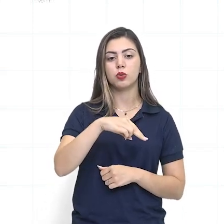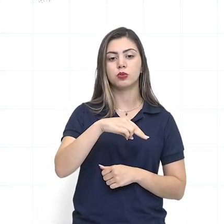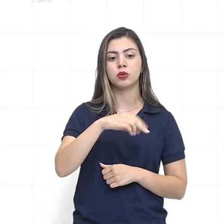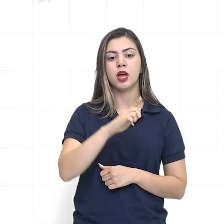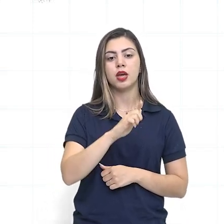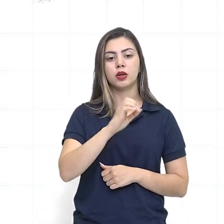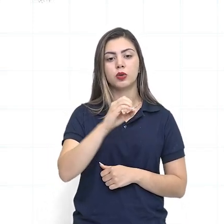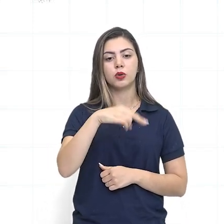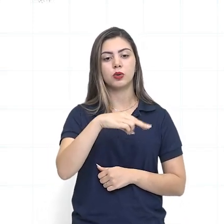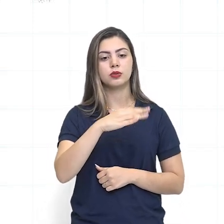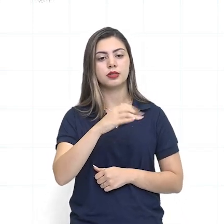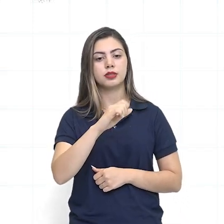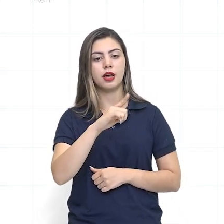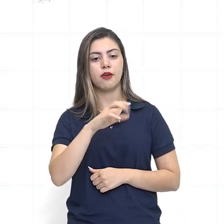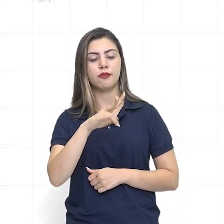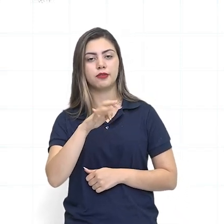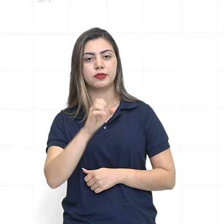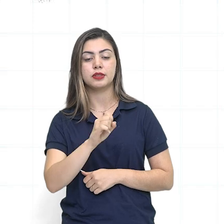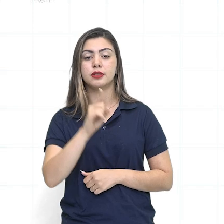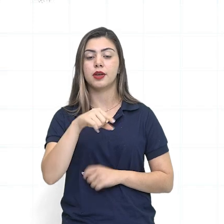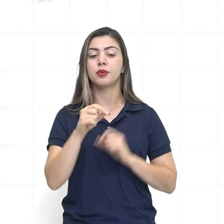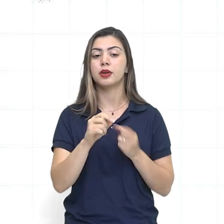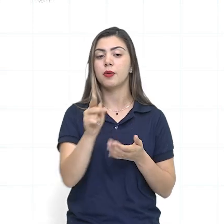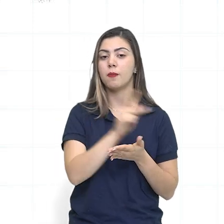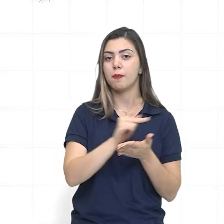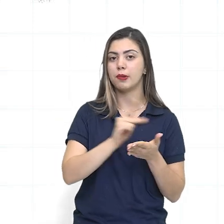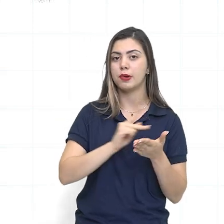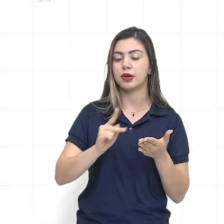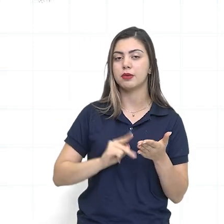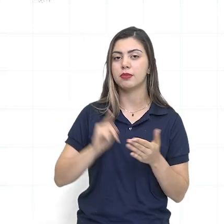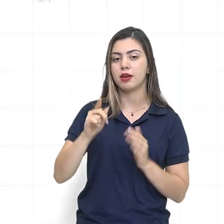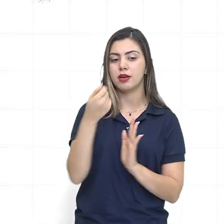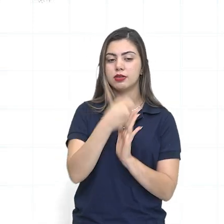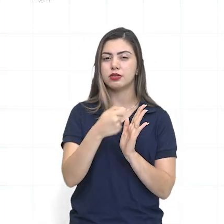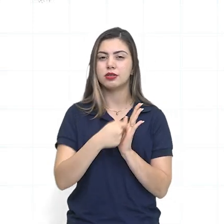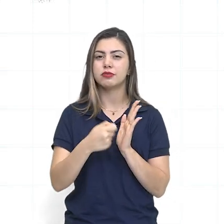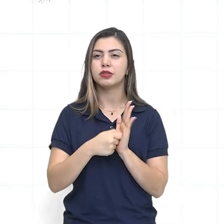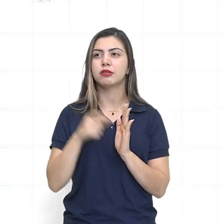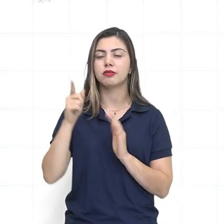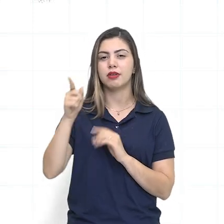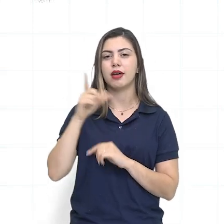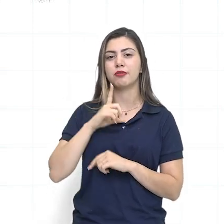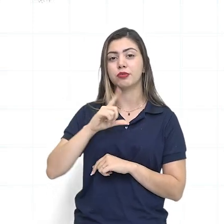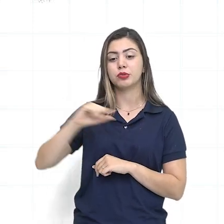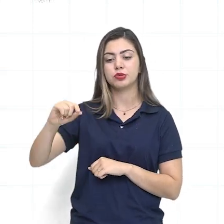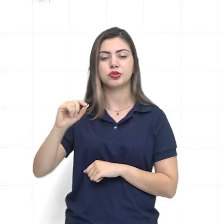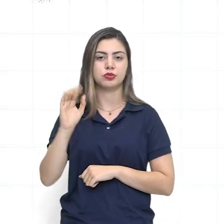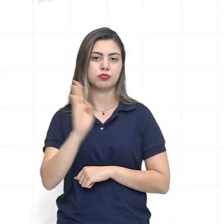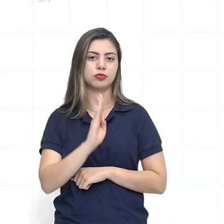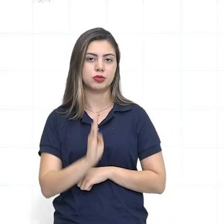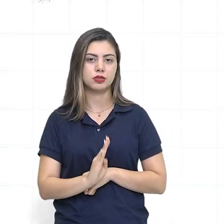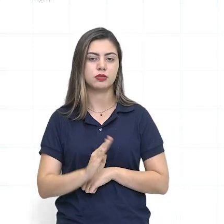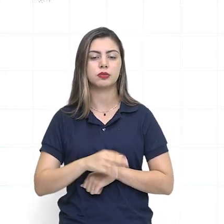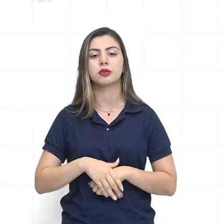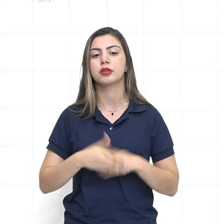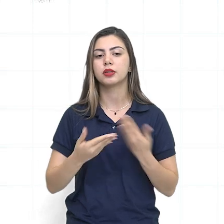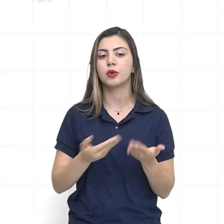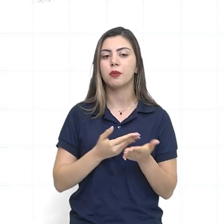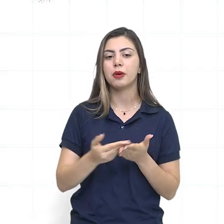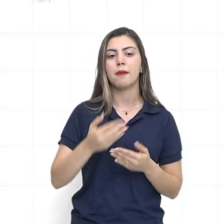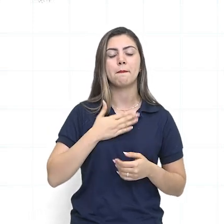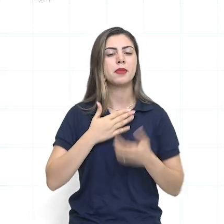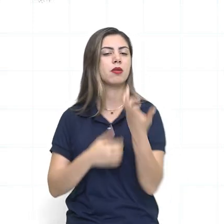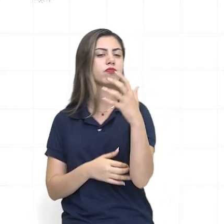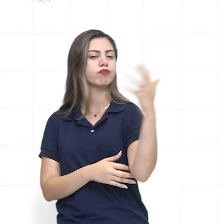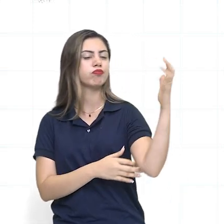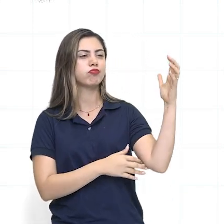Exílio. É um poema, né, que ele escreveu quando ele estava exilado do Brasil. E ele começa o texto: minha